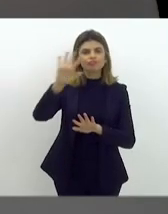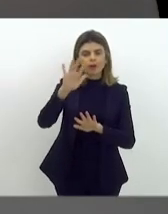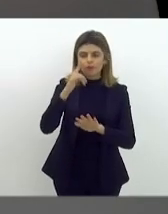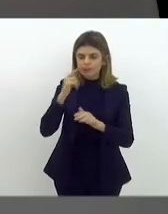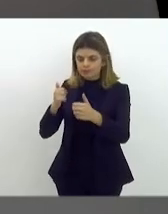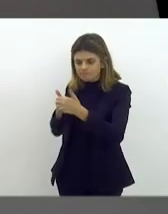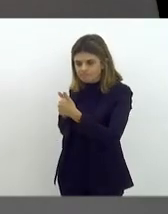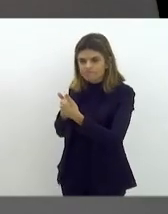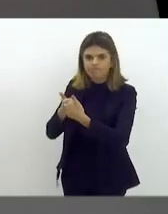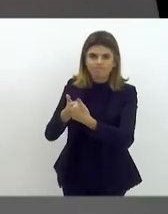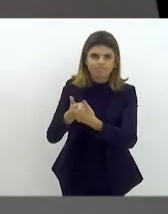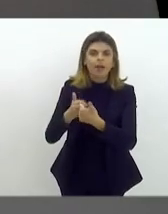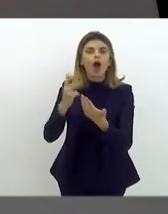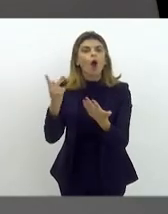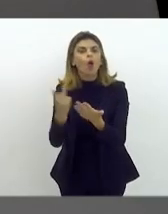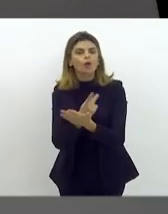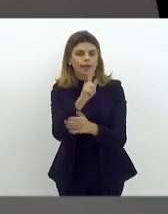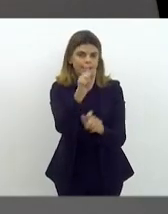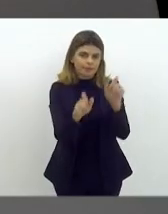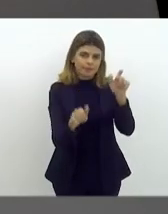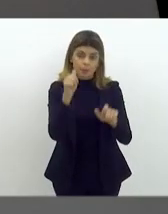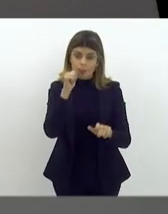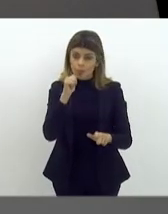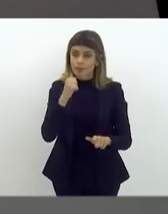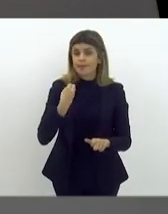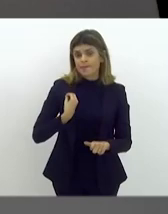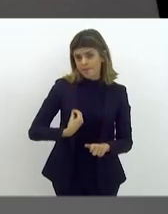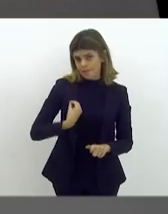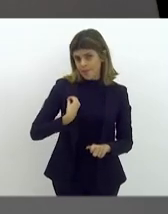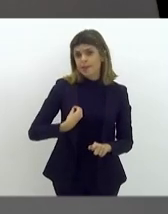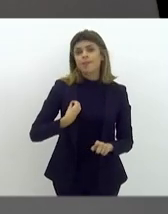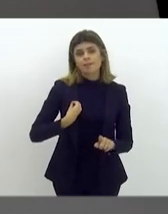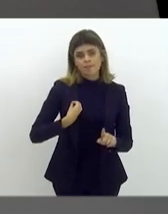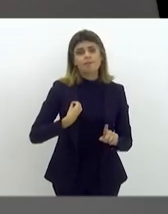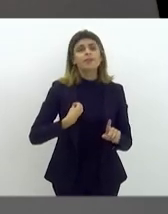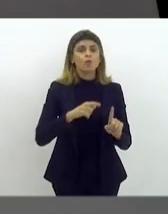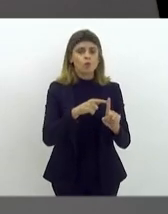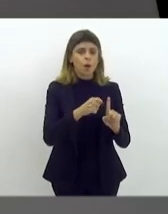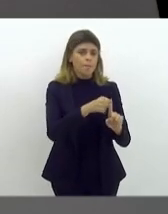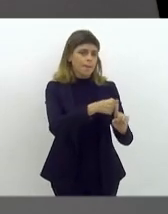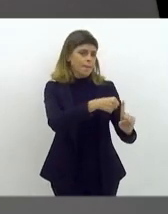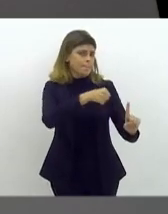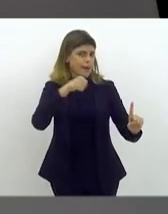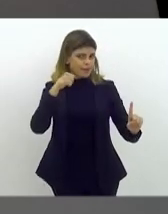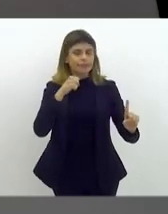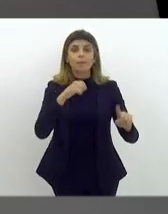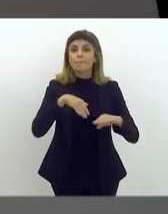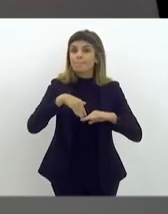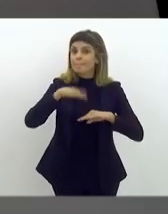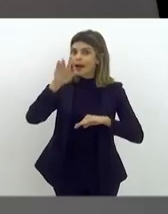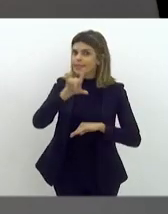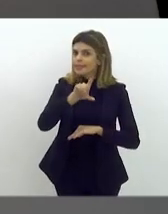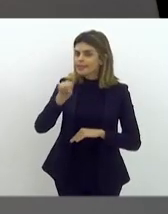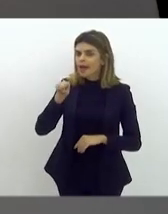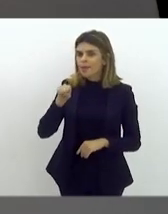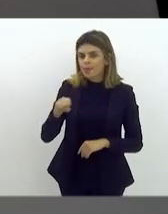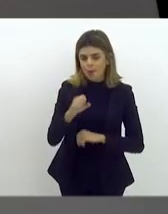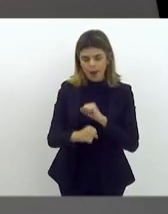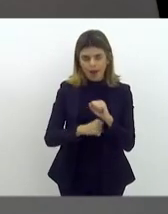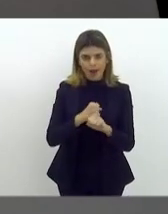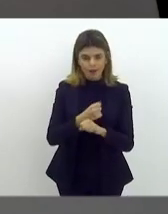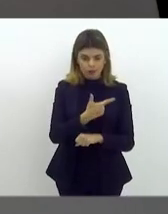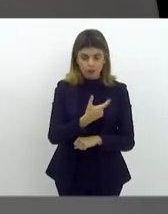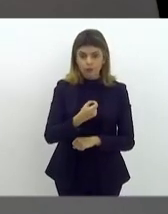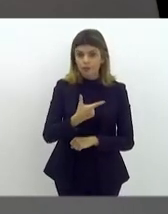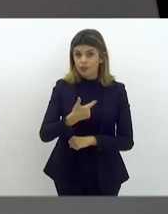próxima da realidade de tantas mulheres que sofrem violência no nosso estado né Afinal foram mais de 100 mil somente em 202